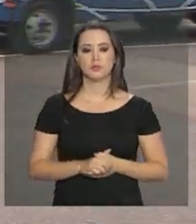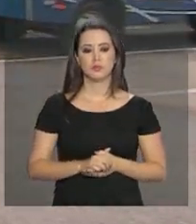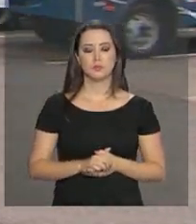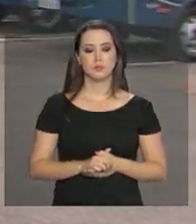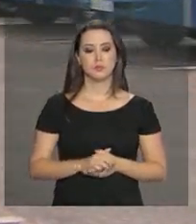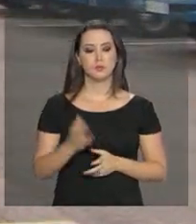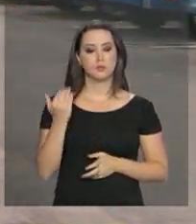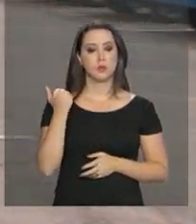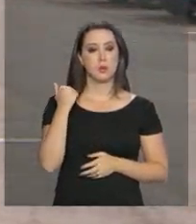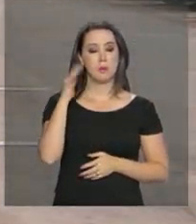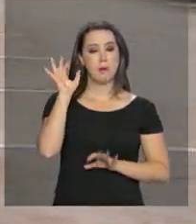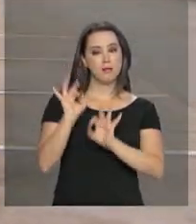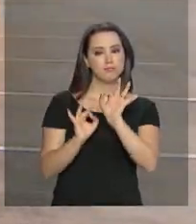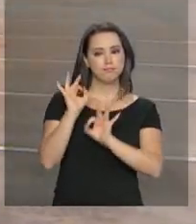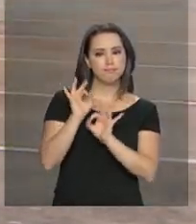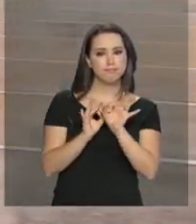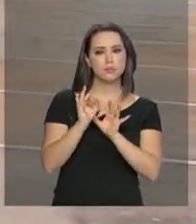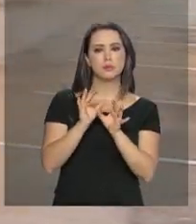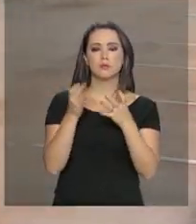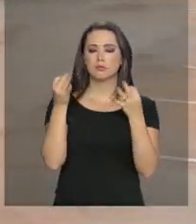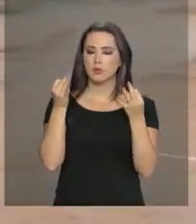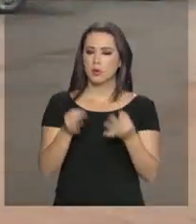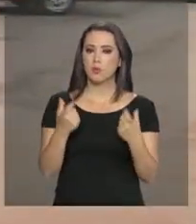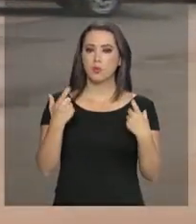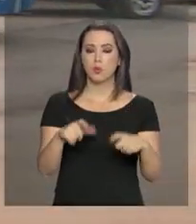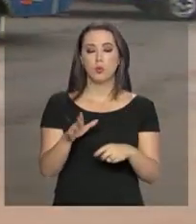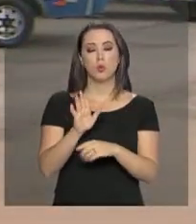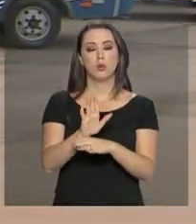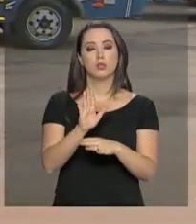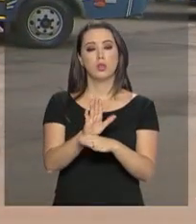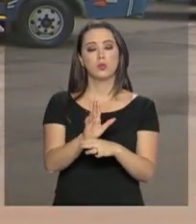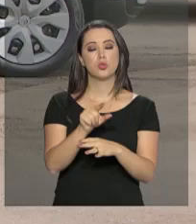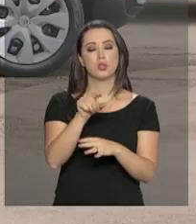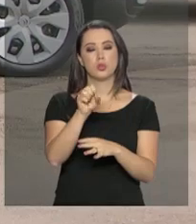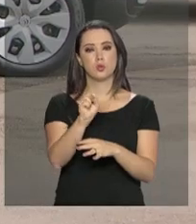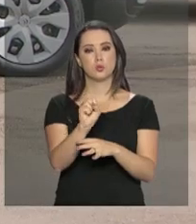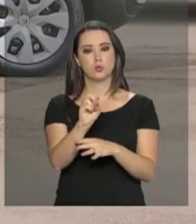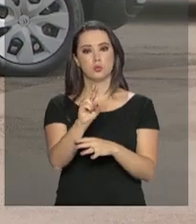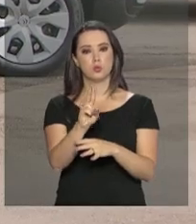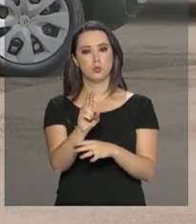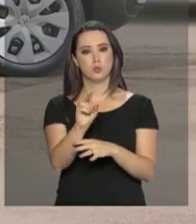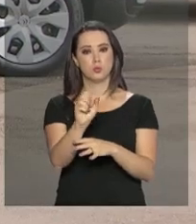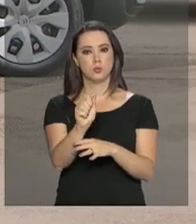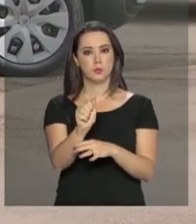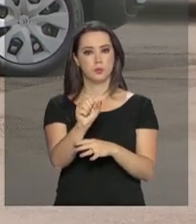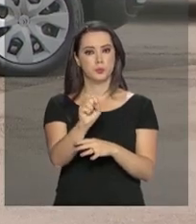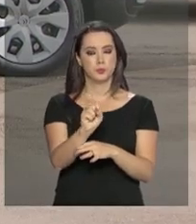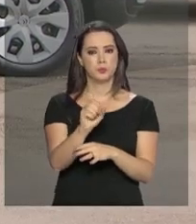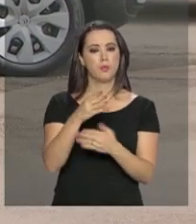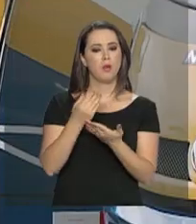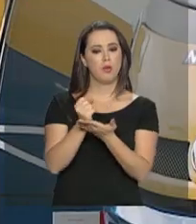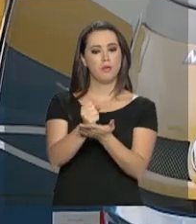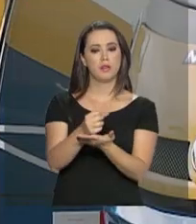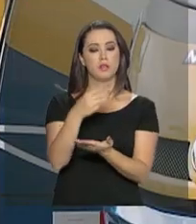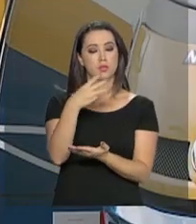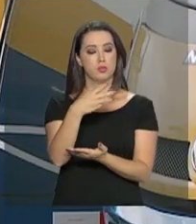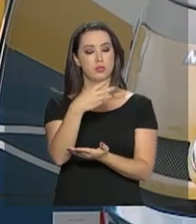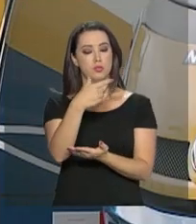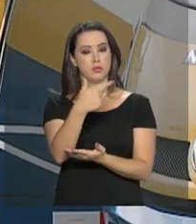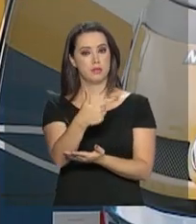mais estrutura para os atendimentos da rede de assistência social a entrega de 321 carros e